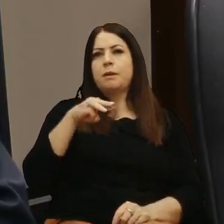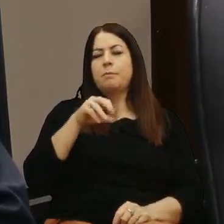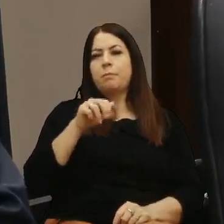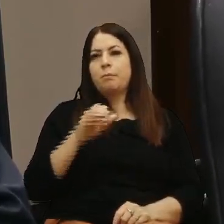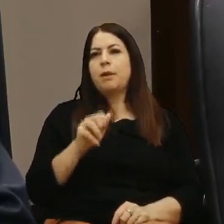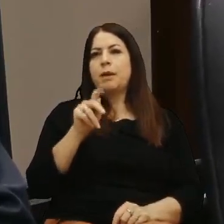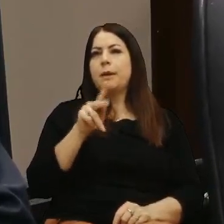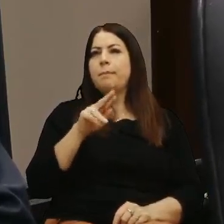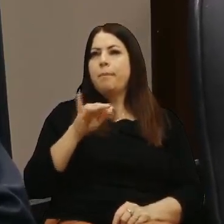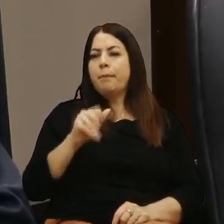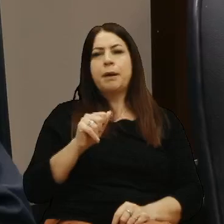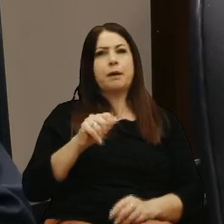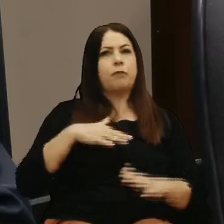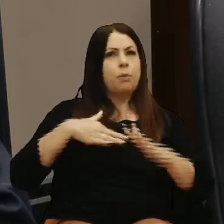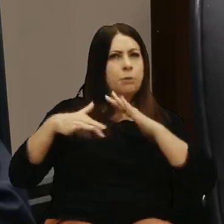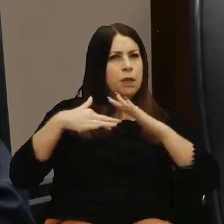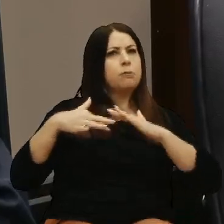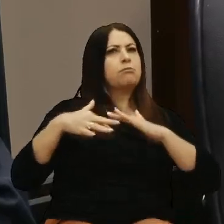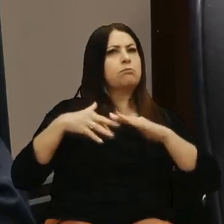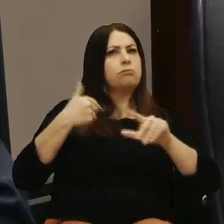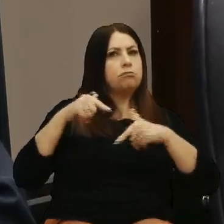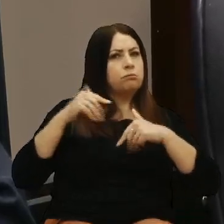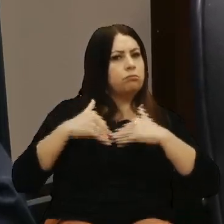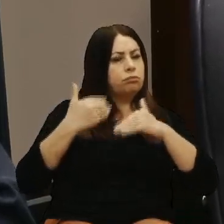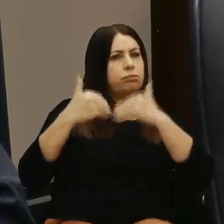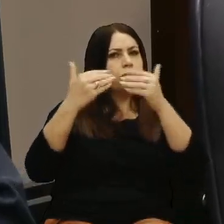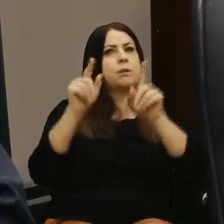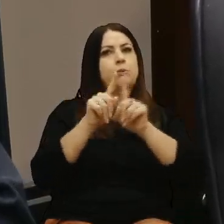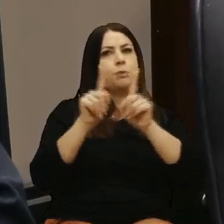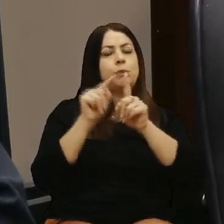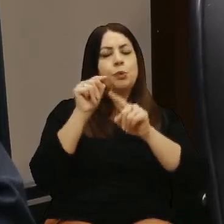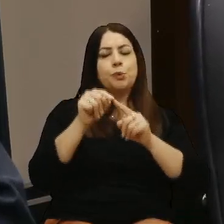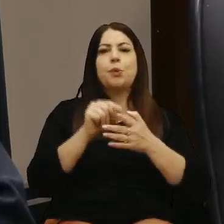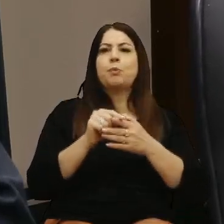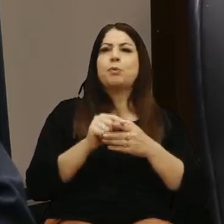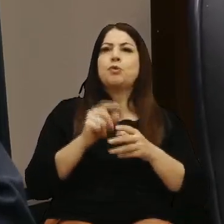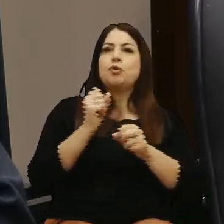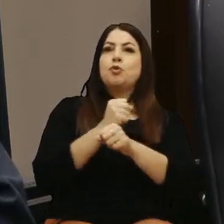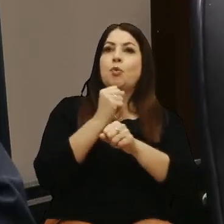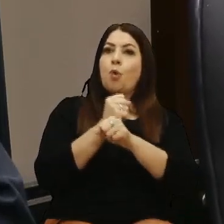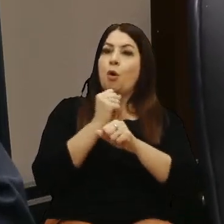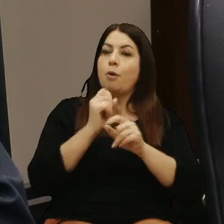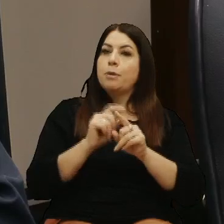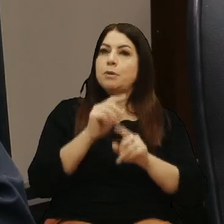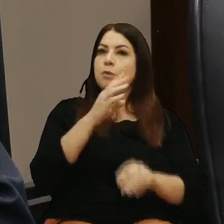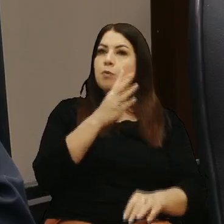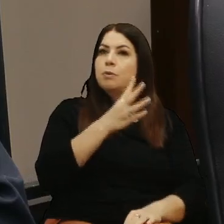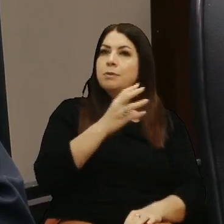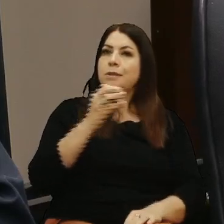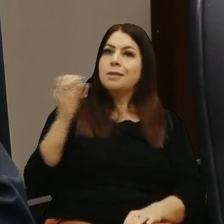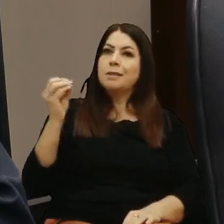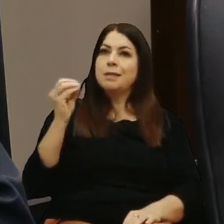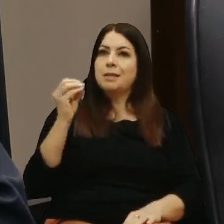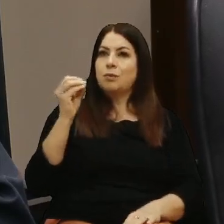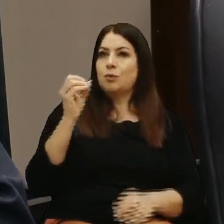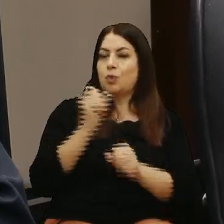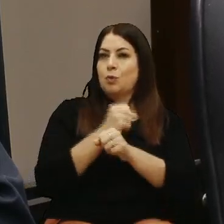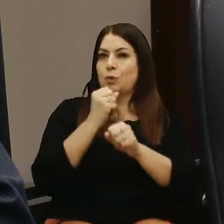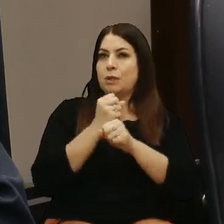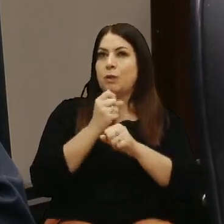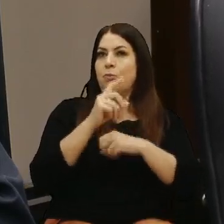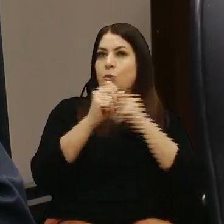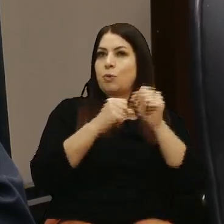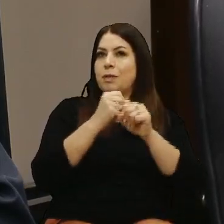vem movimentando a economia, gerando emprego e crescendo, avançando por conta de obras, né? Tem 400 lançamentos por ano em algumas cidades